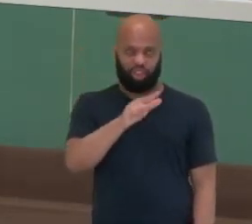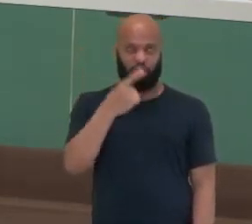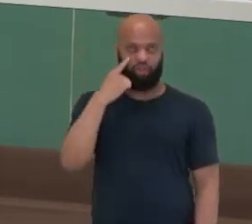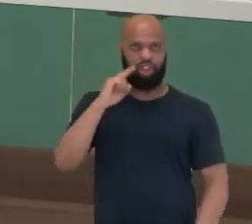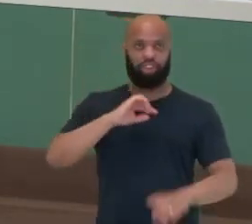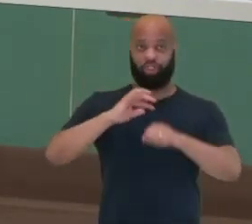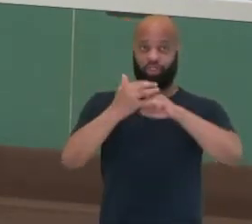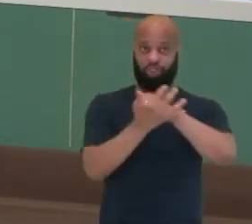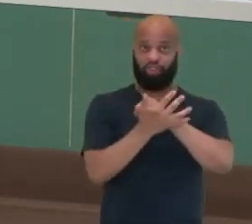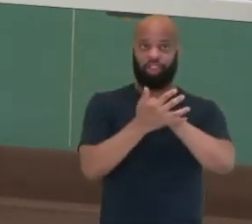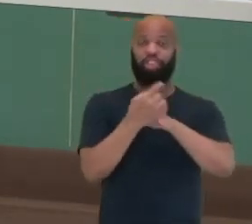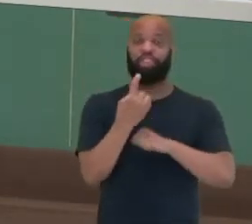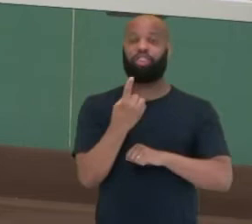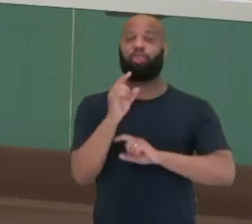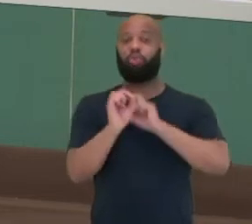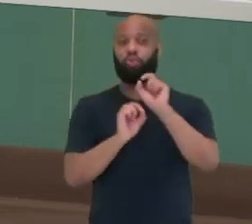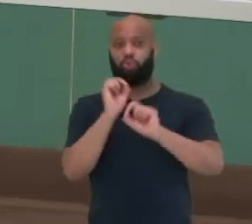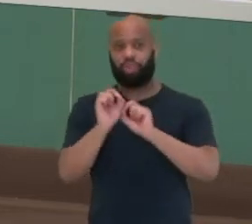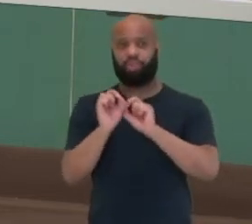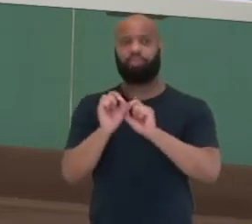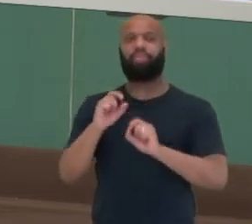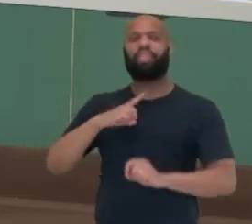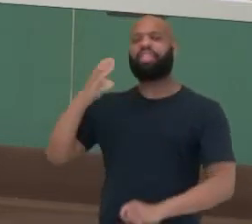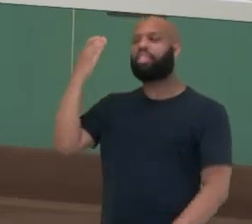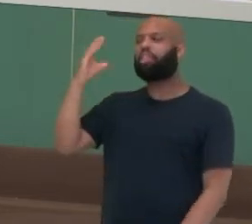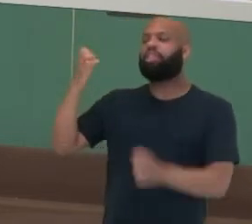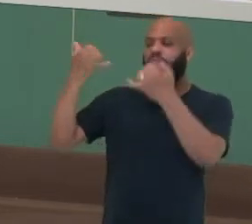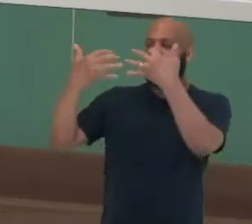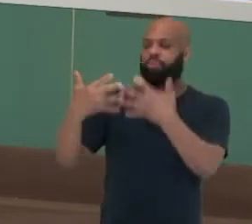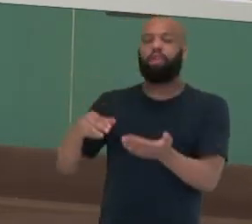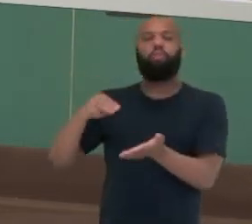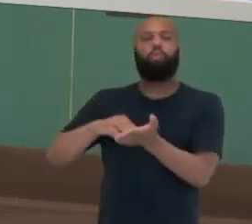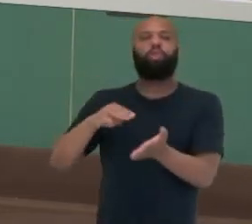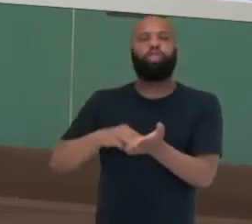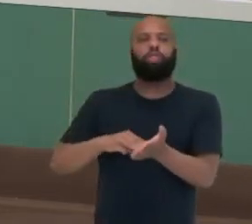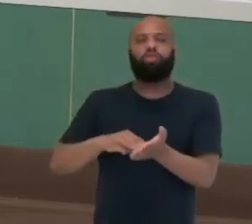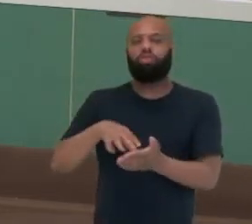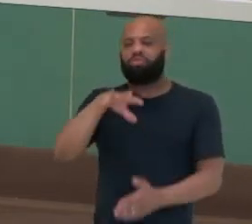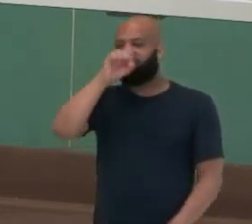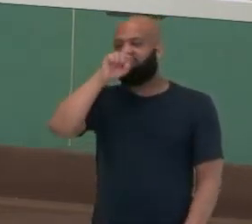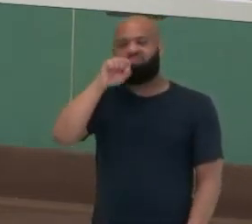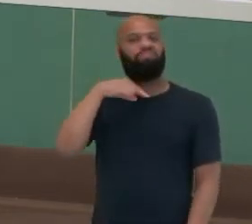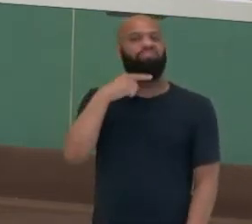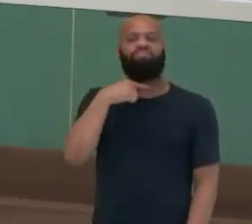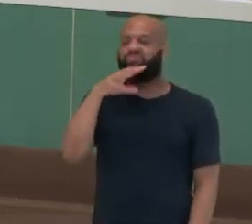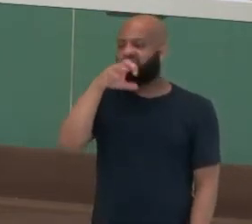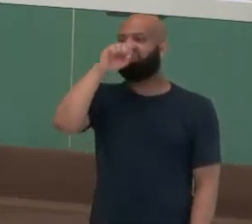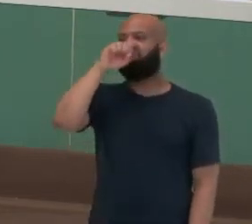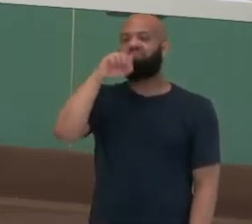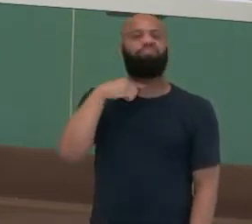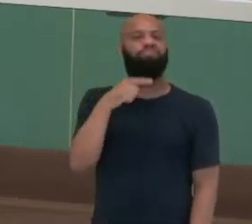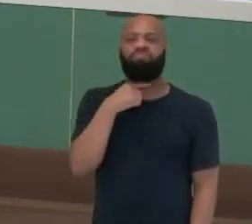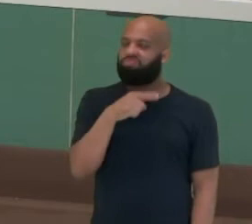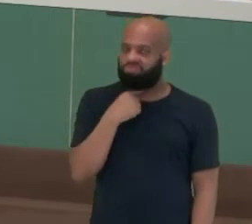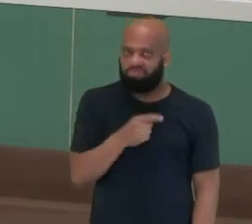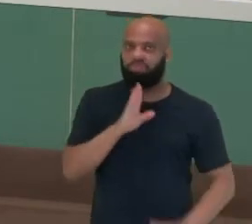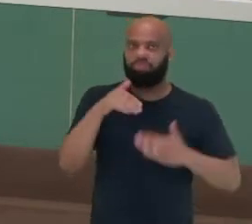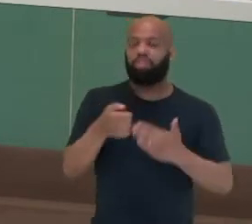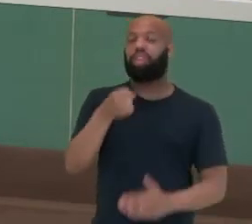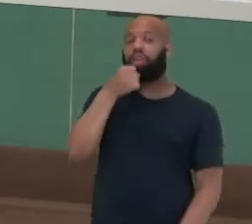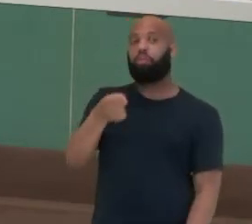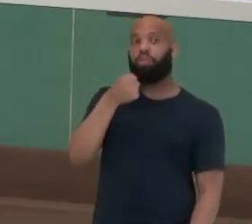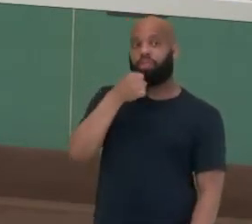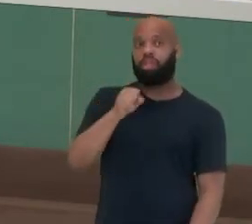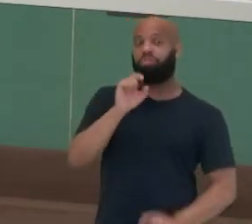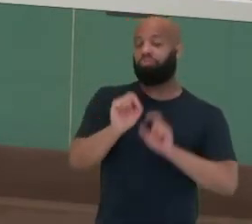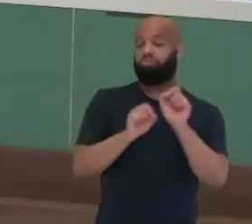Covid-19. Cientistas explicam possível motivo da perda de olfato. Essa reportagem é de